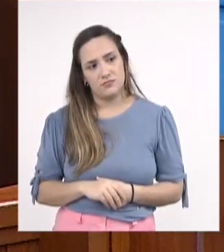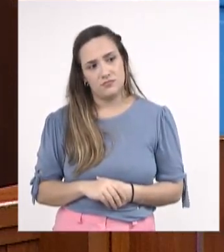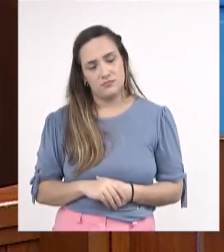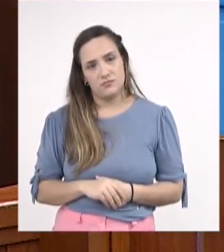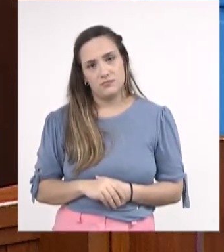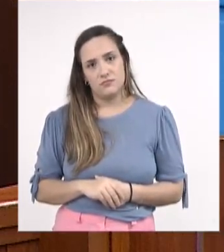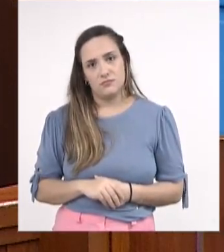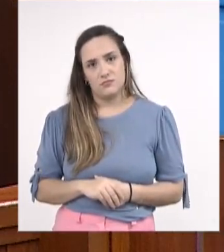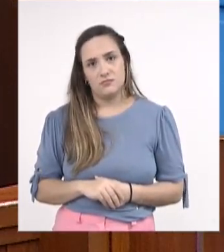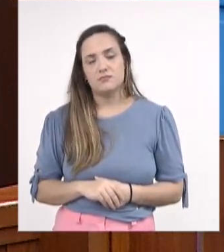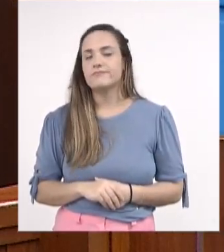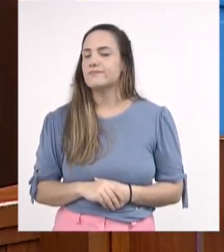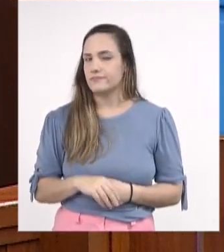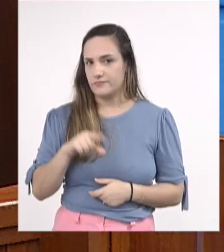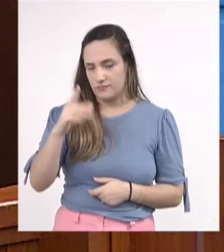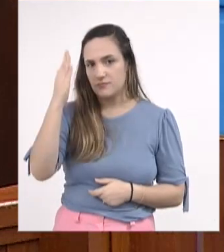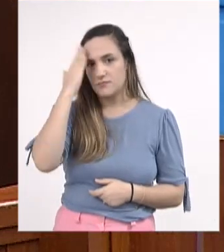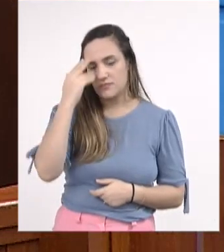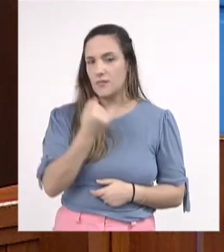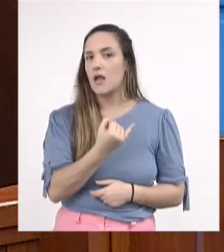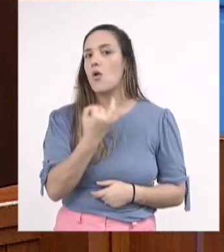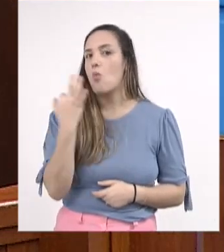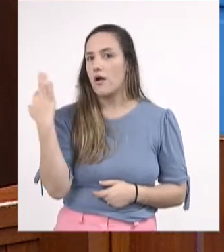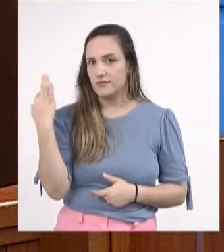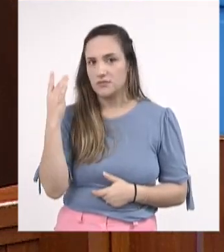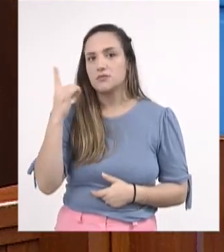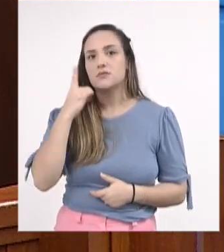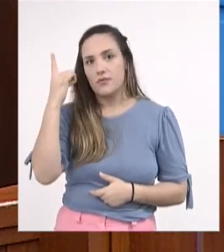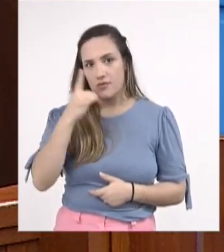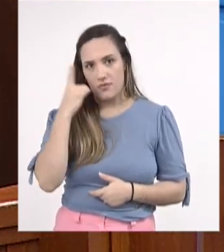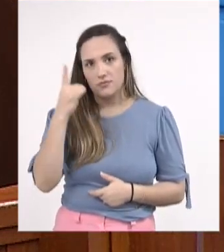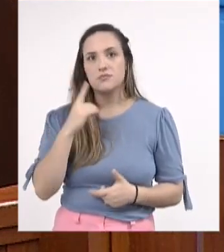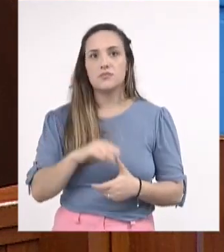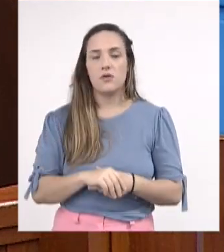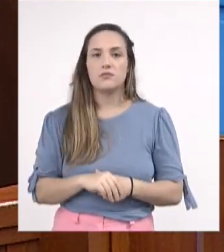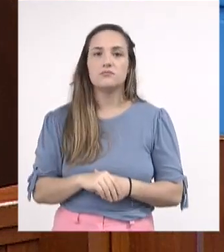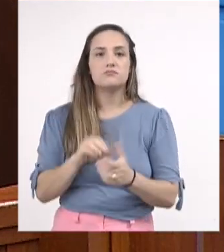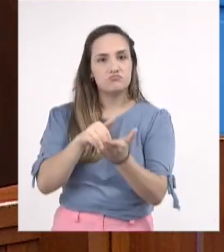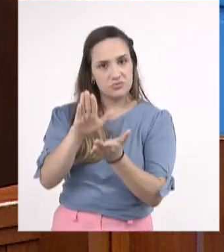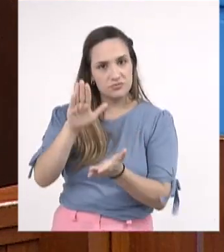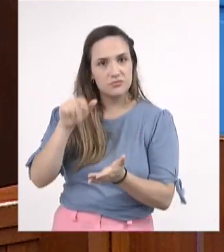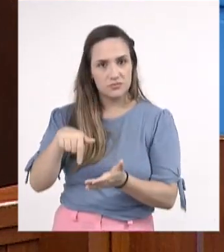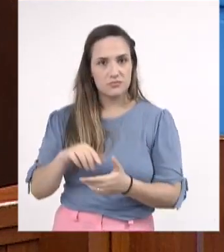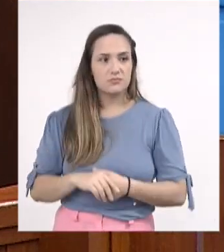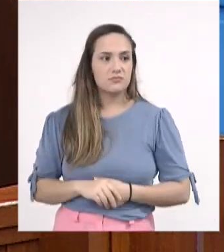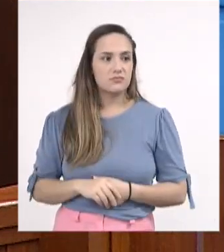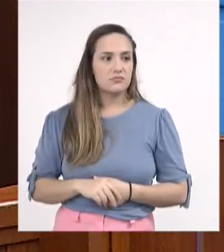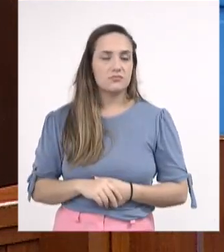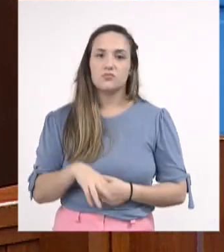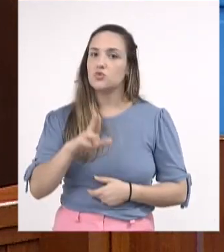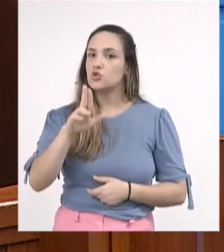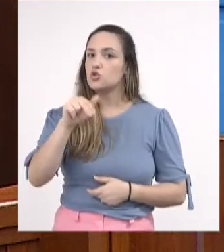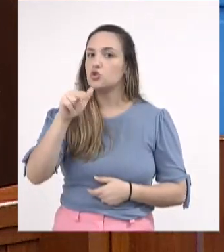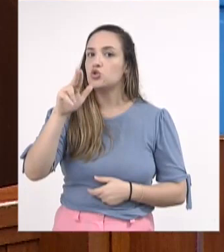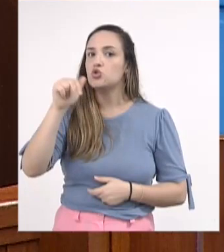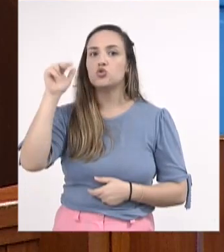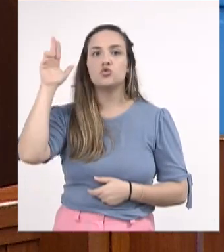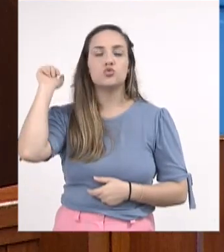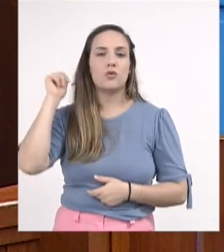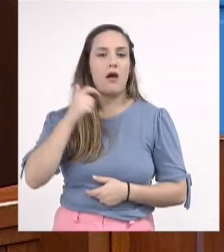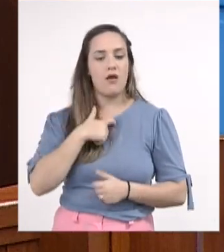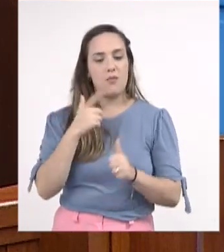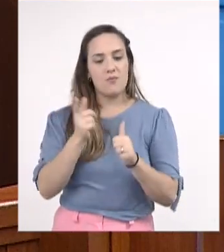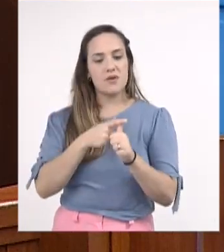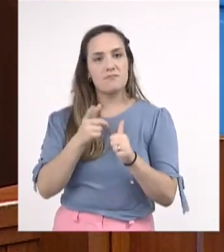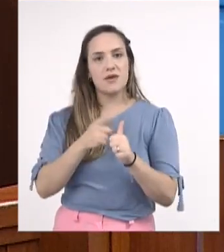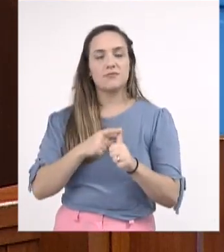sabem quantas vezes um deputado foi cassado dessa forma no nosso estado nunca eu sou